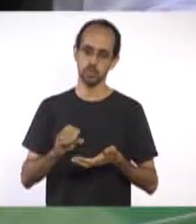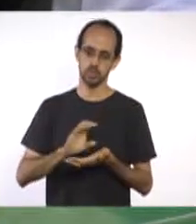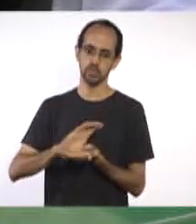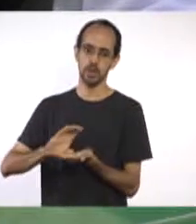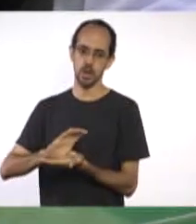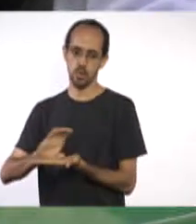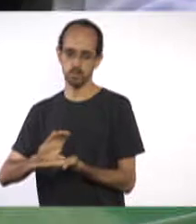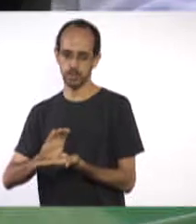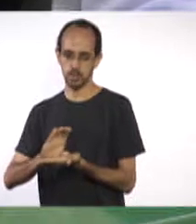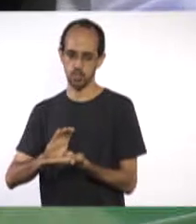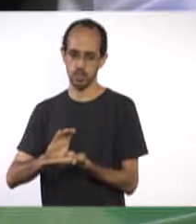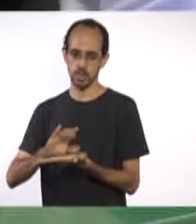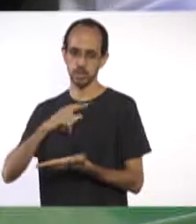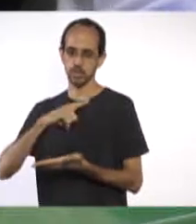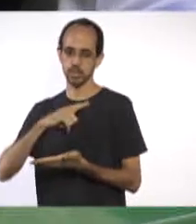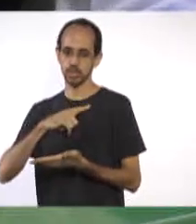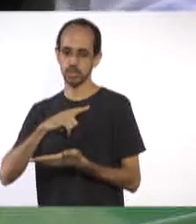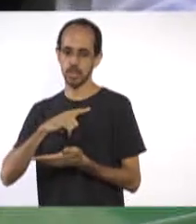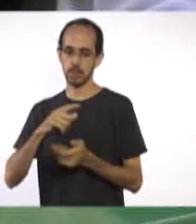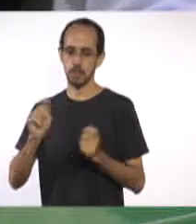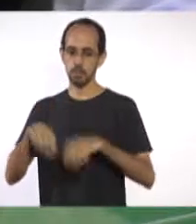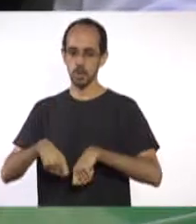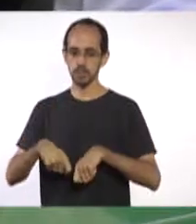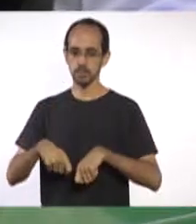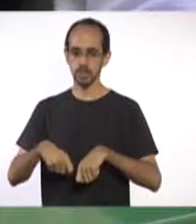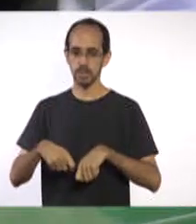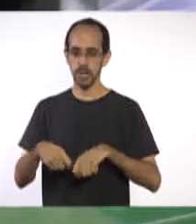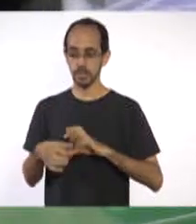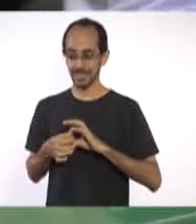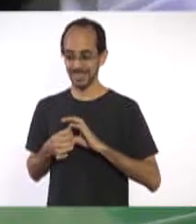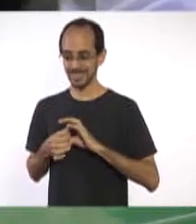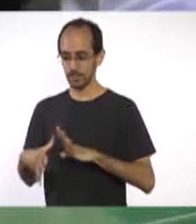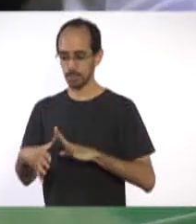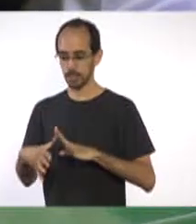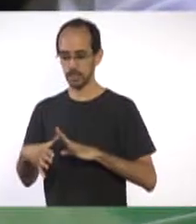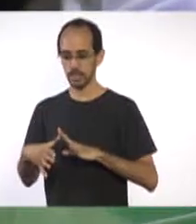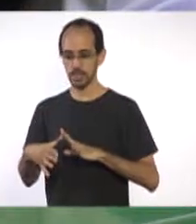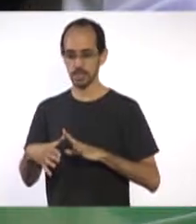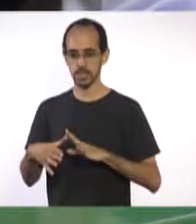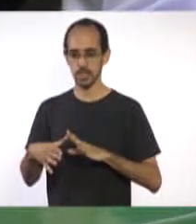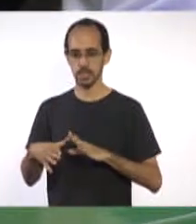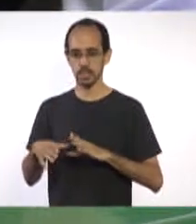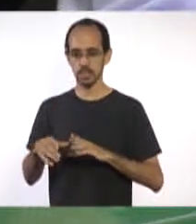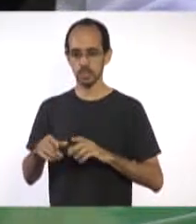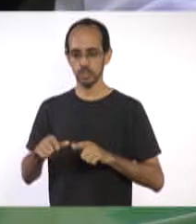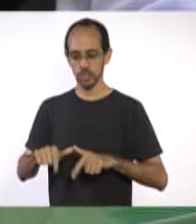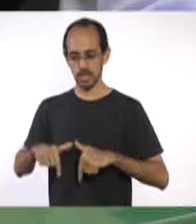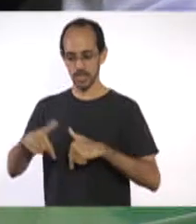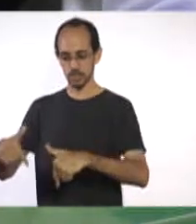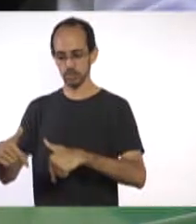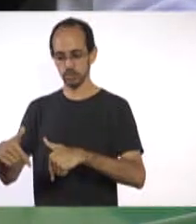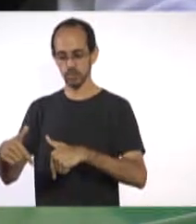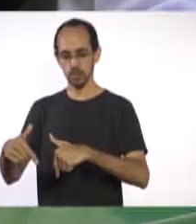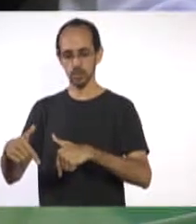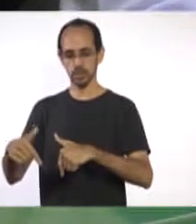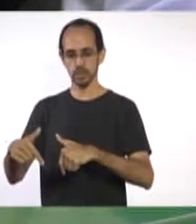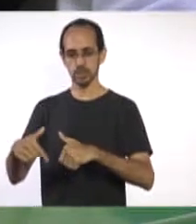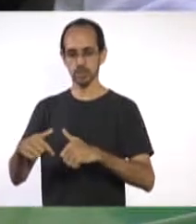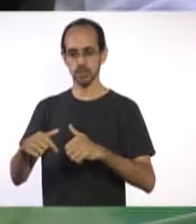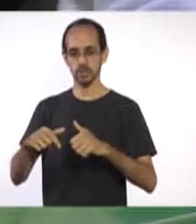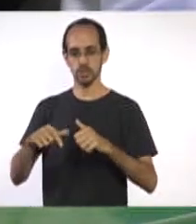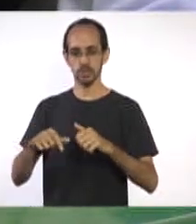uma possibilidade de interferência na independência das ações do Poder Legislativo. E, de maneira consequente, esses